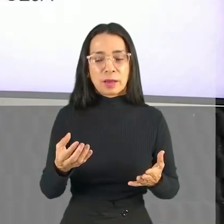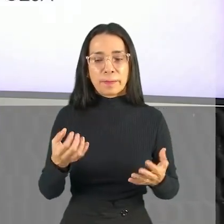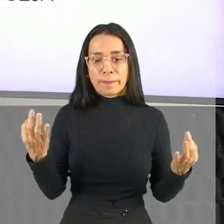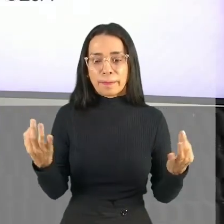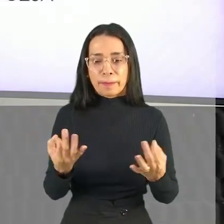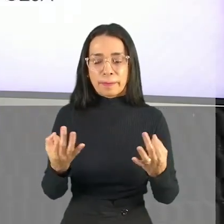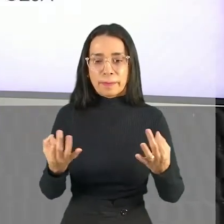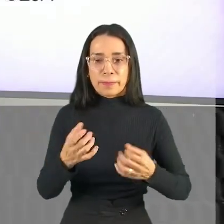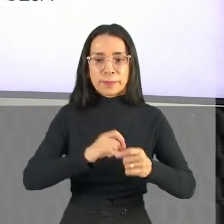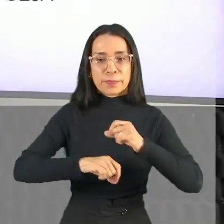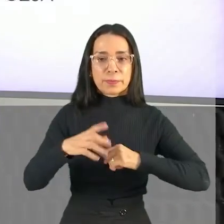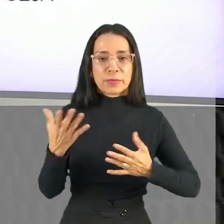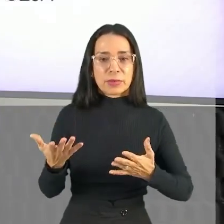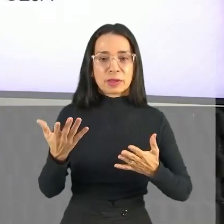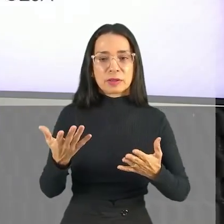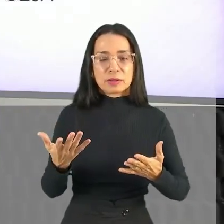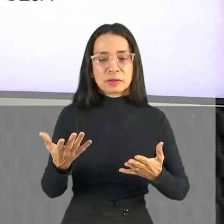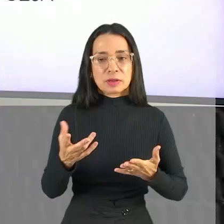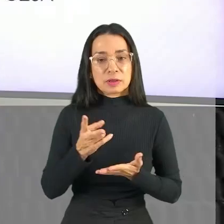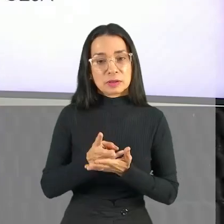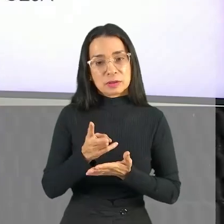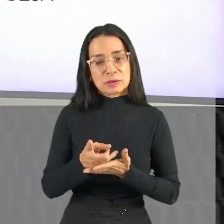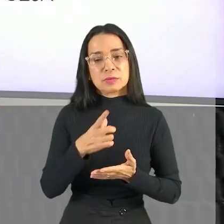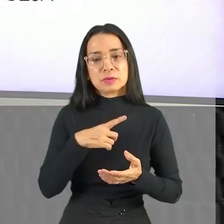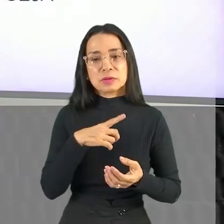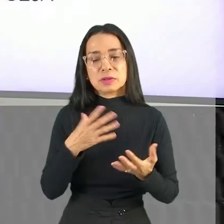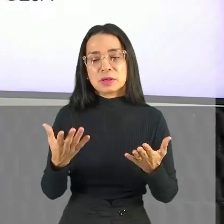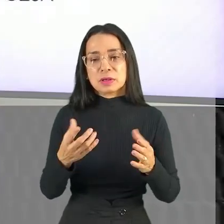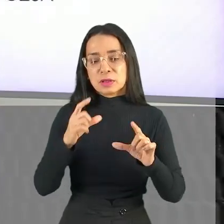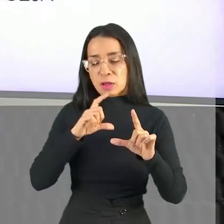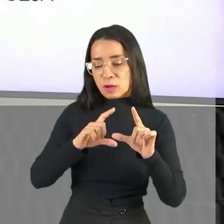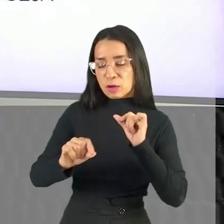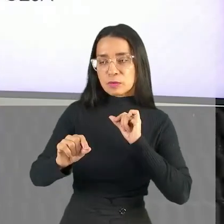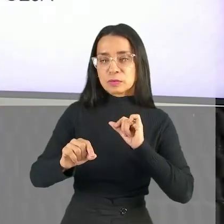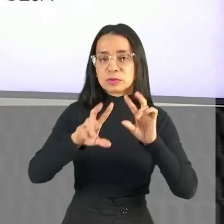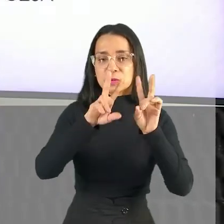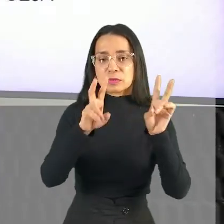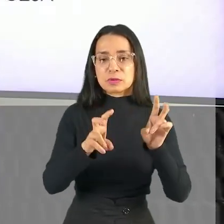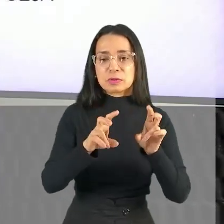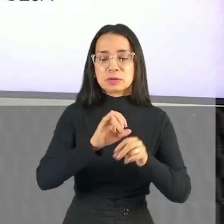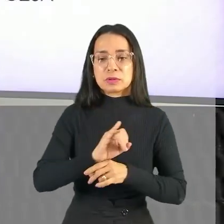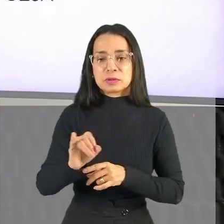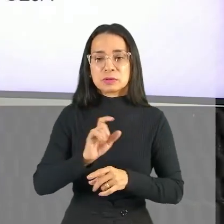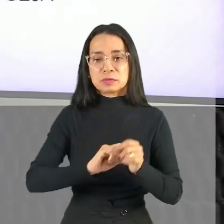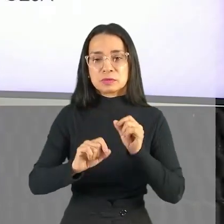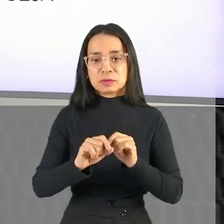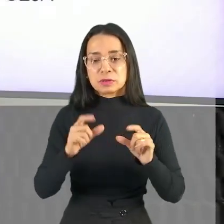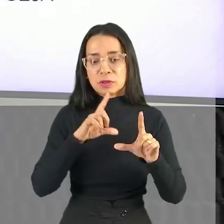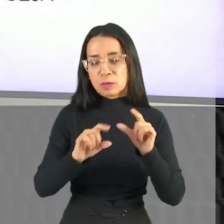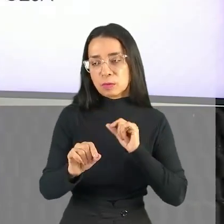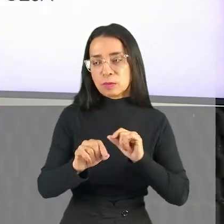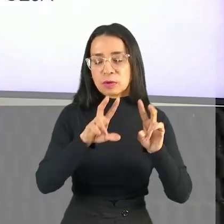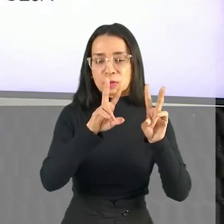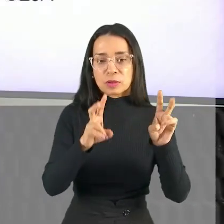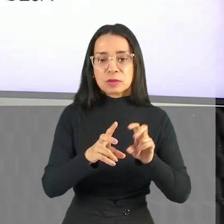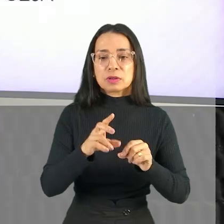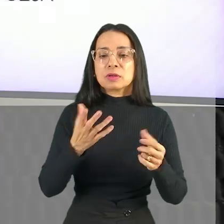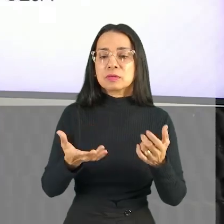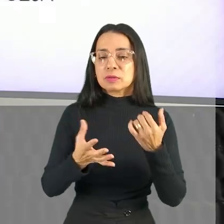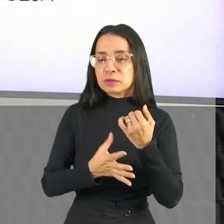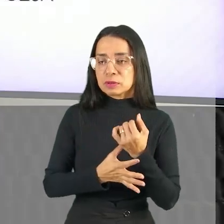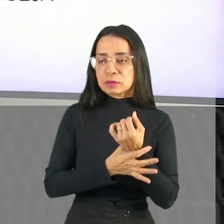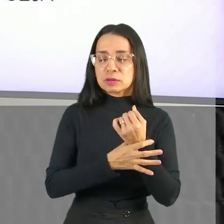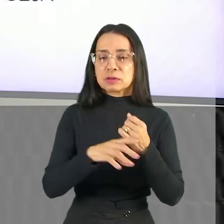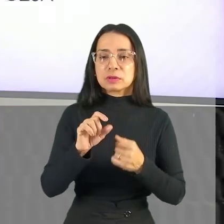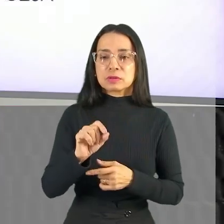maravilhosa e que é muito pontual para você não fugir à temática. Se você não foge à temática, você já garante